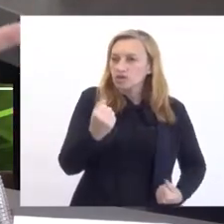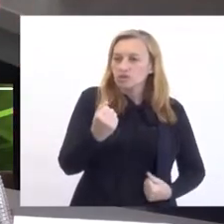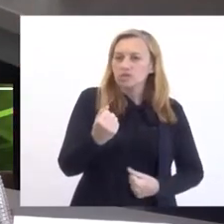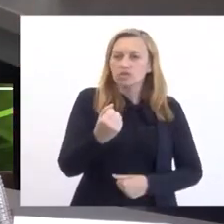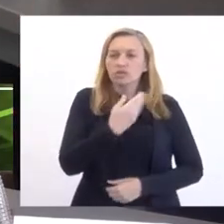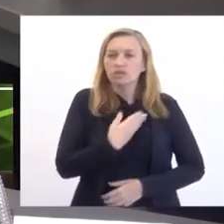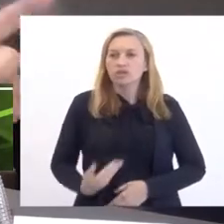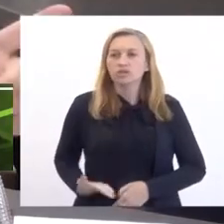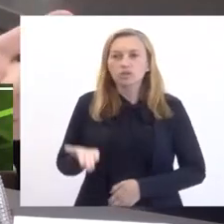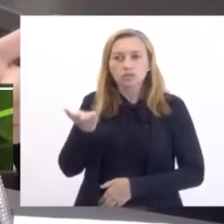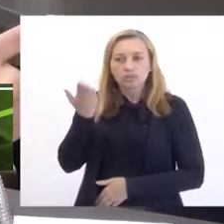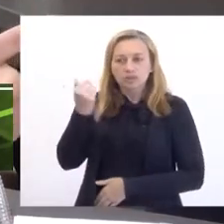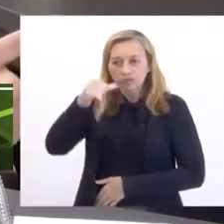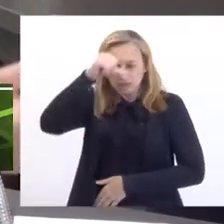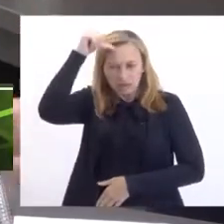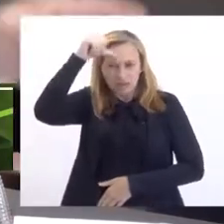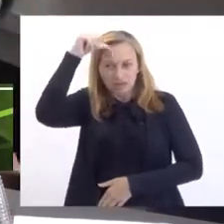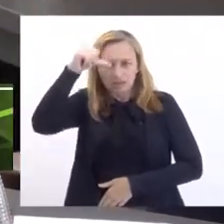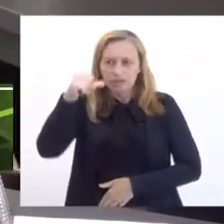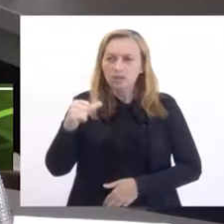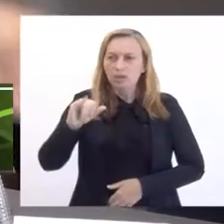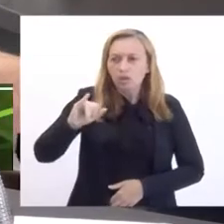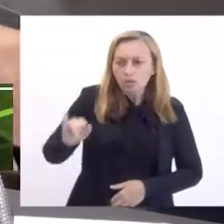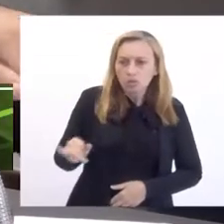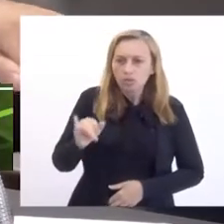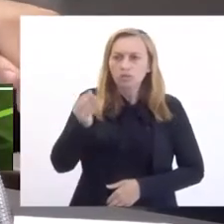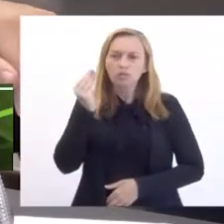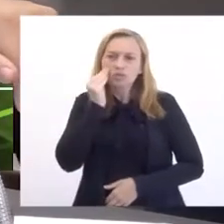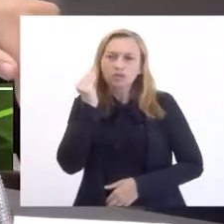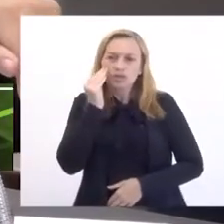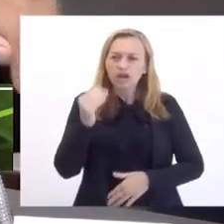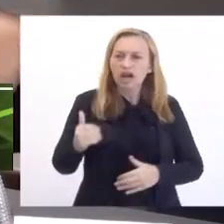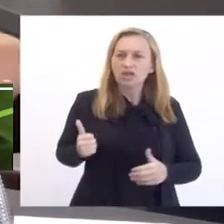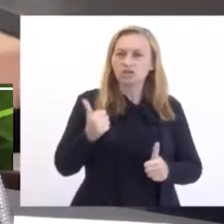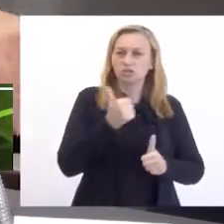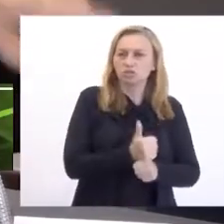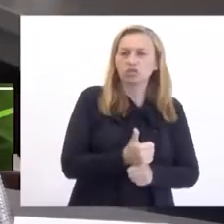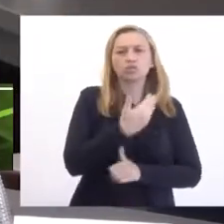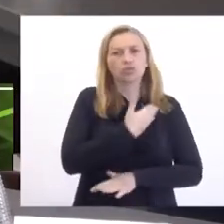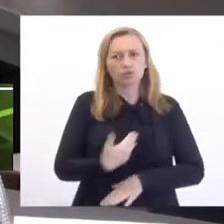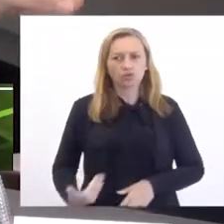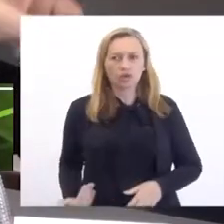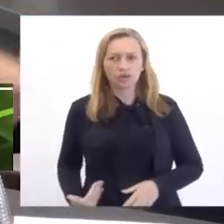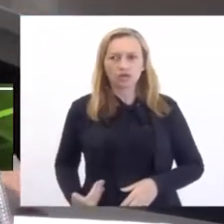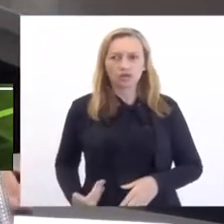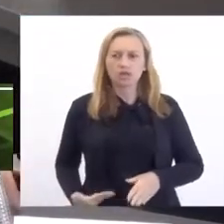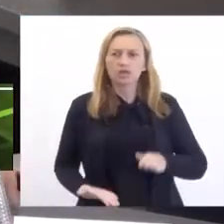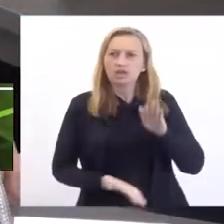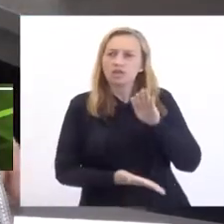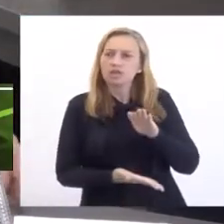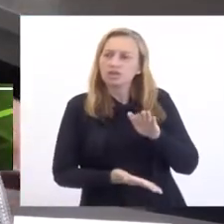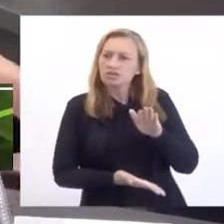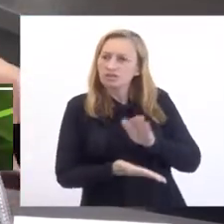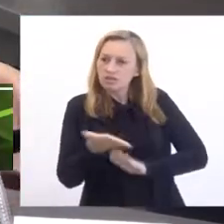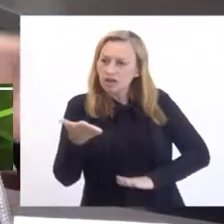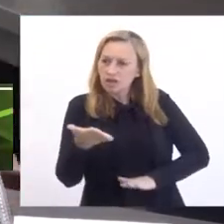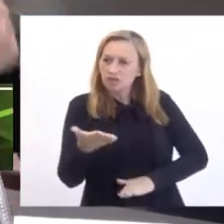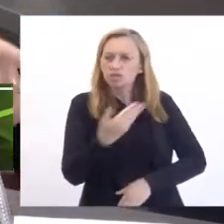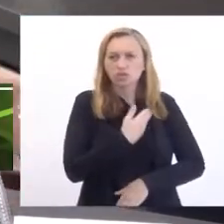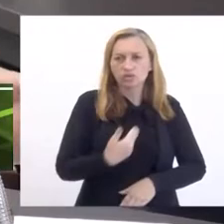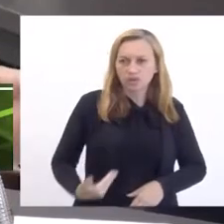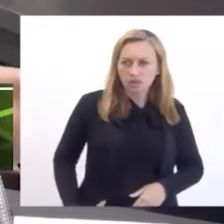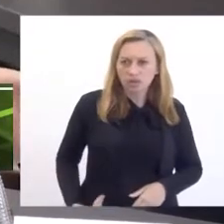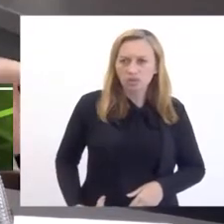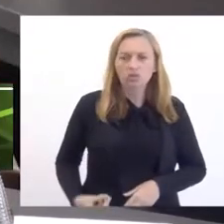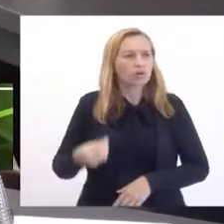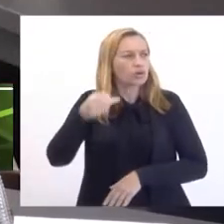Castro, numa ou duas oportunidades, assume o governo. Assume o governo em viagens do governador Wilson Witzel, esse